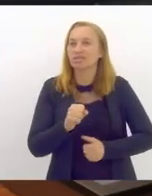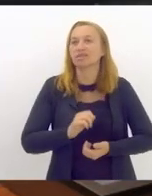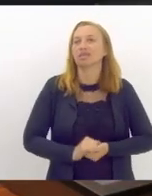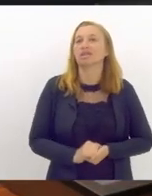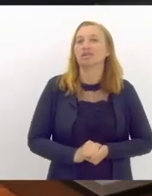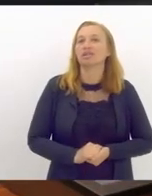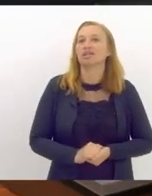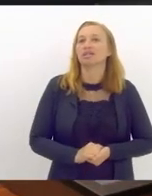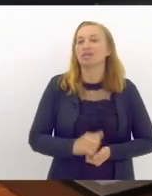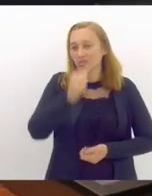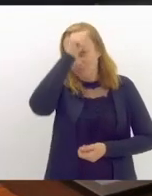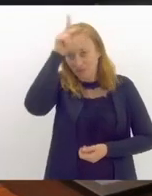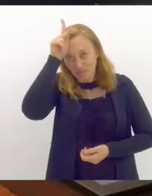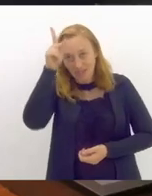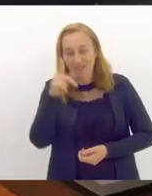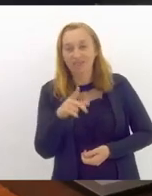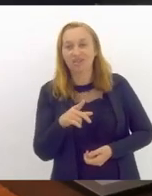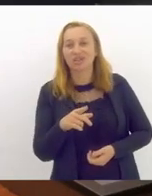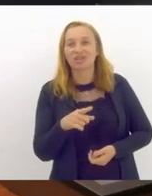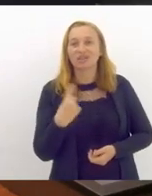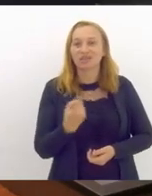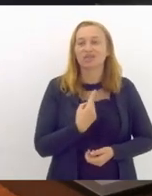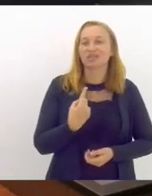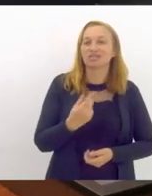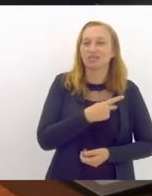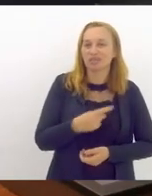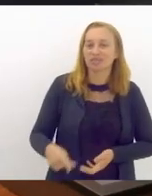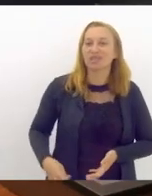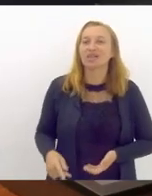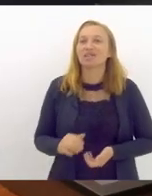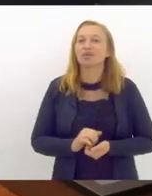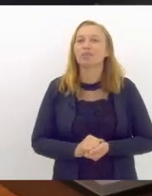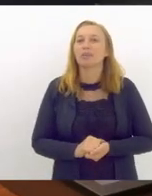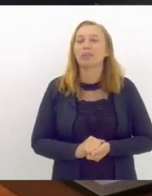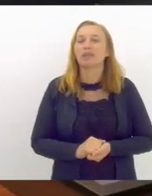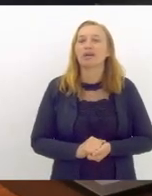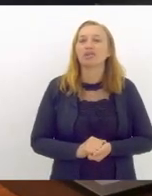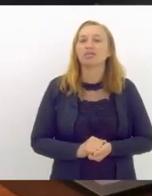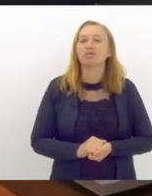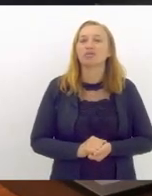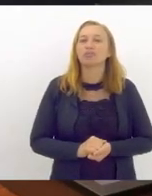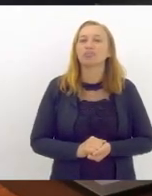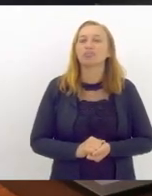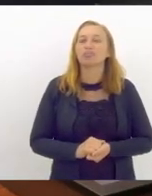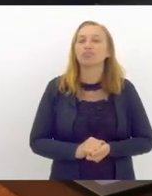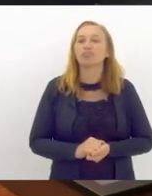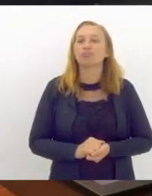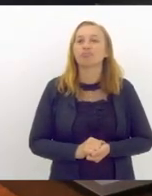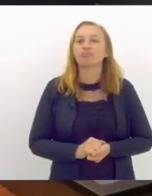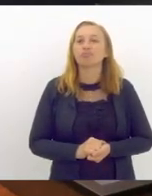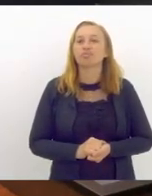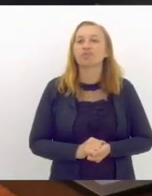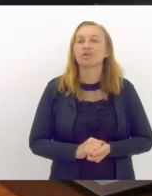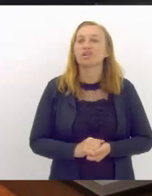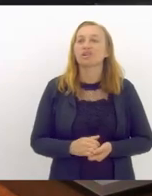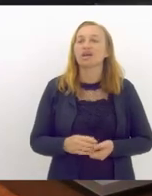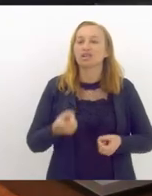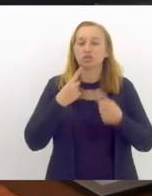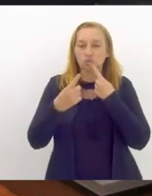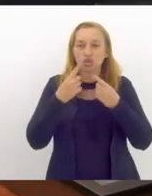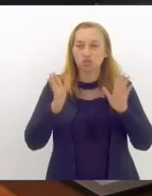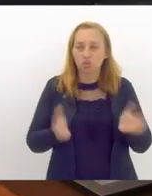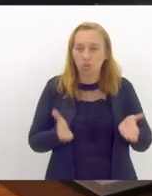Prefeito desculpa nosso presidente quem te proprietário de acordo eu o que está na mesa hoje